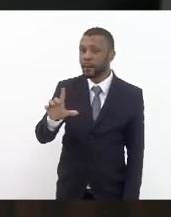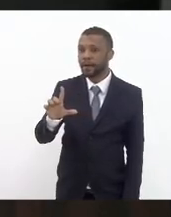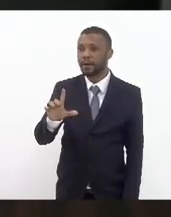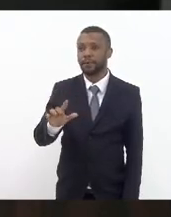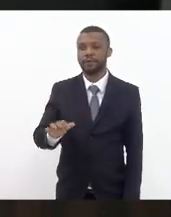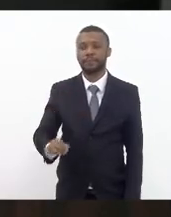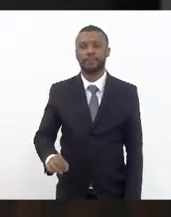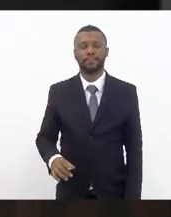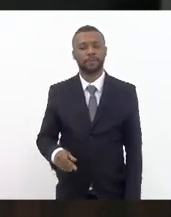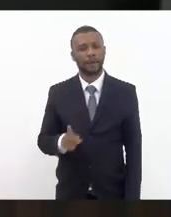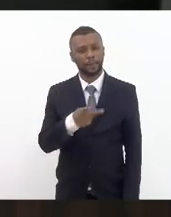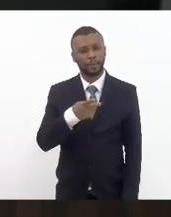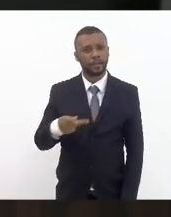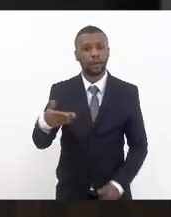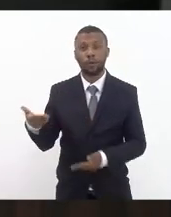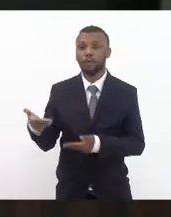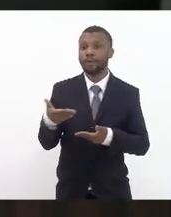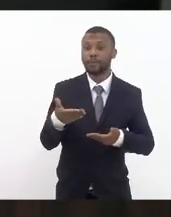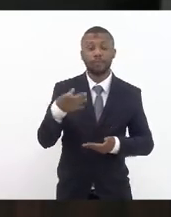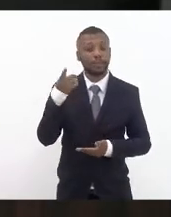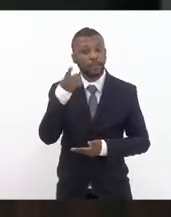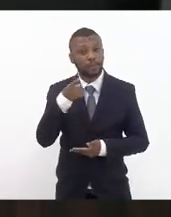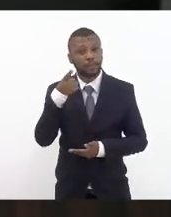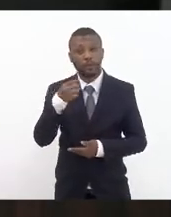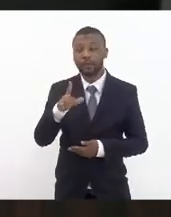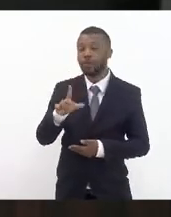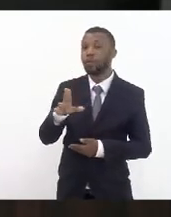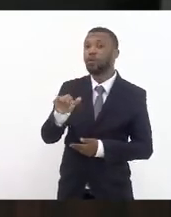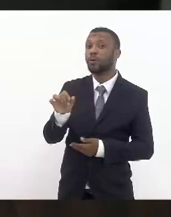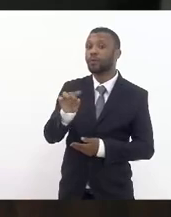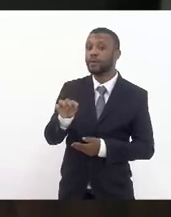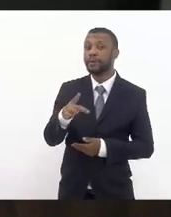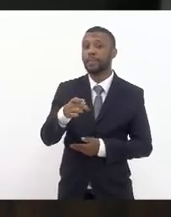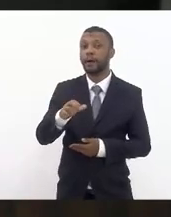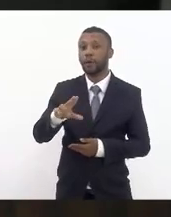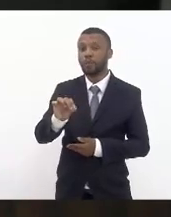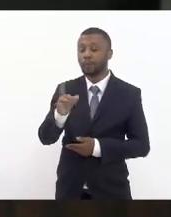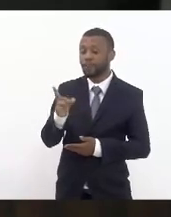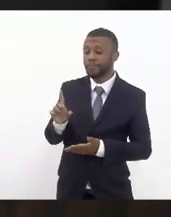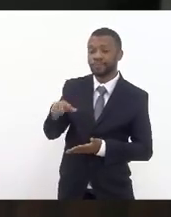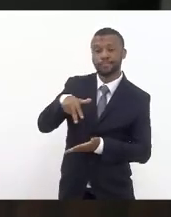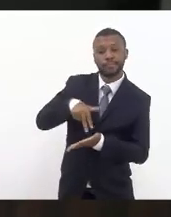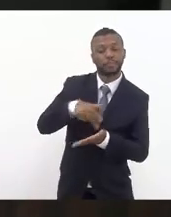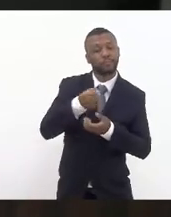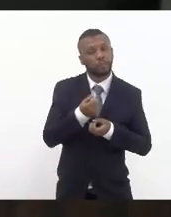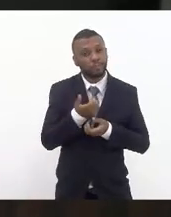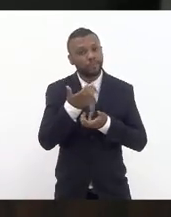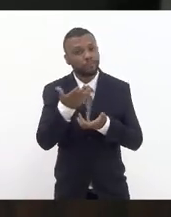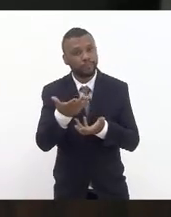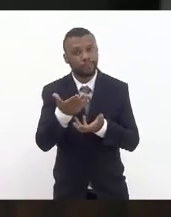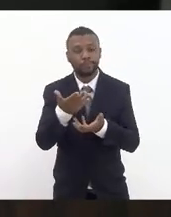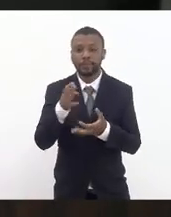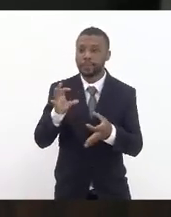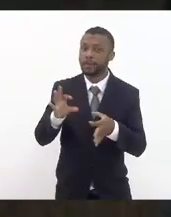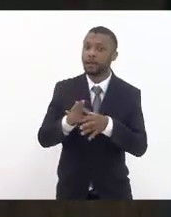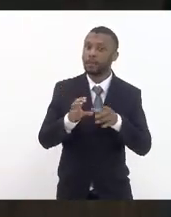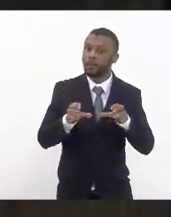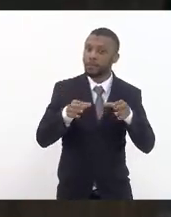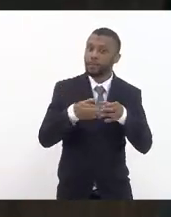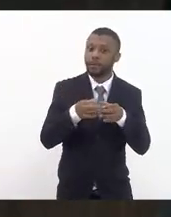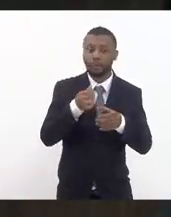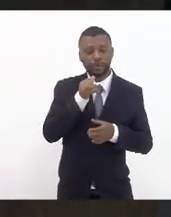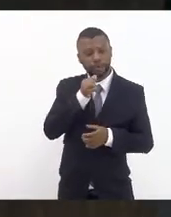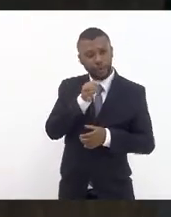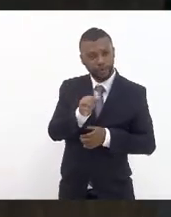A presidência convida o deputado Luiz Paulo para emitir parecer pela Comissão de Minas e Energias. Senhor